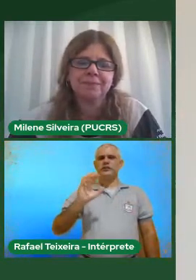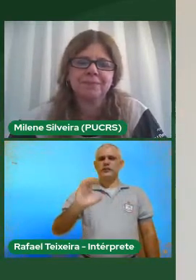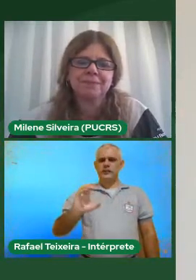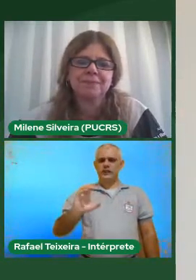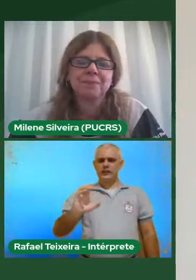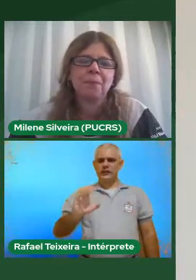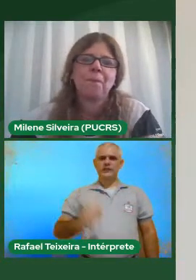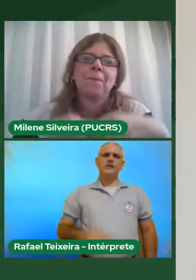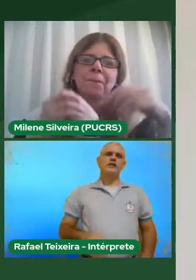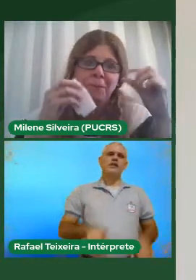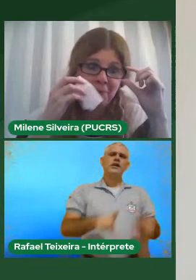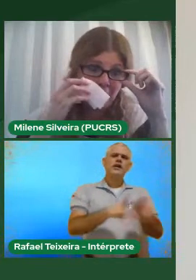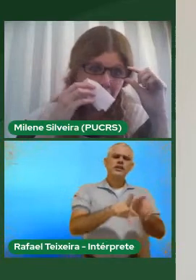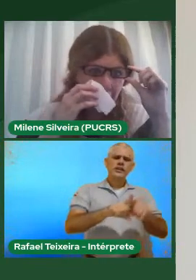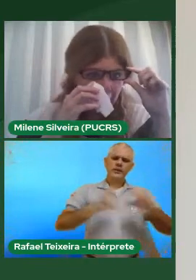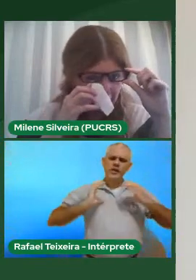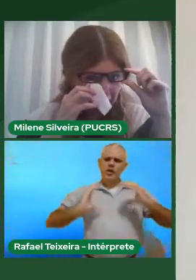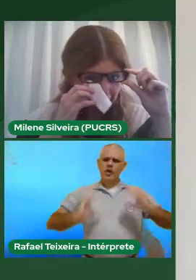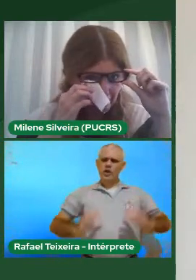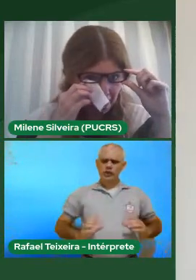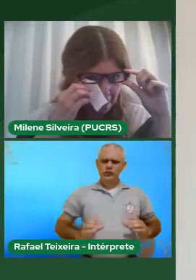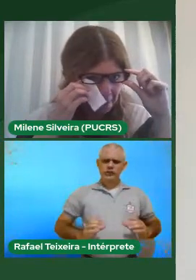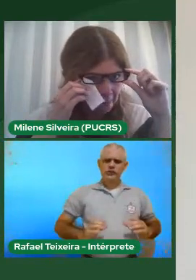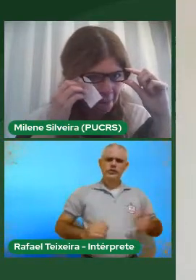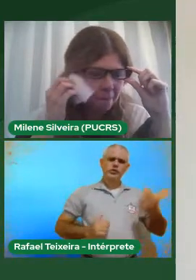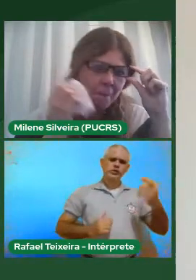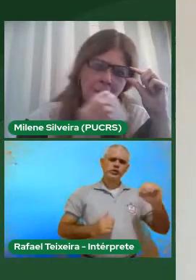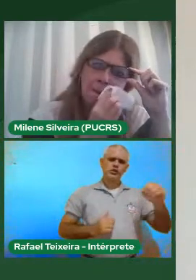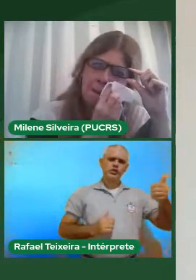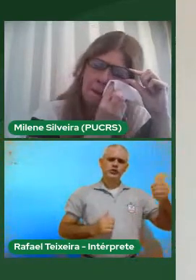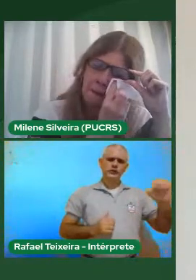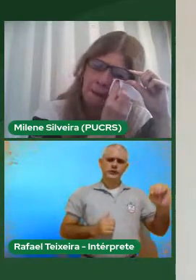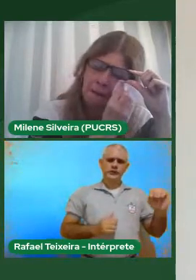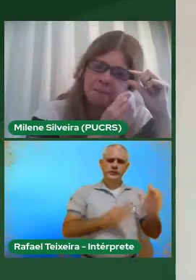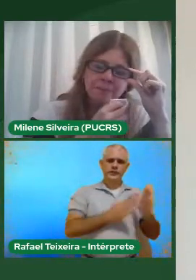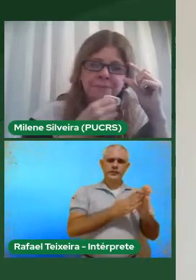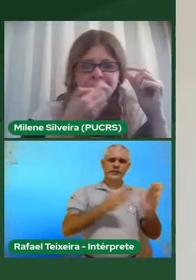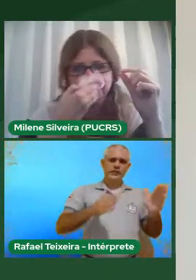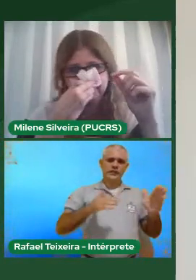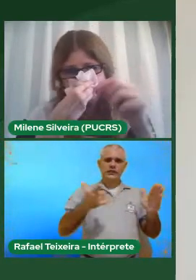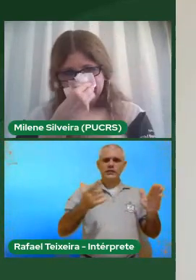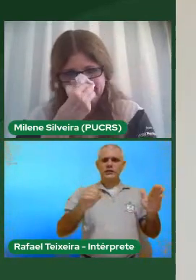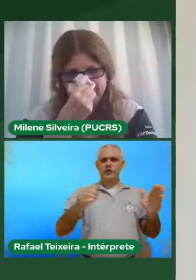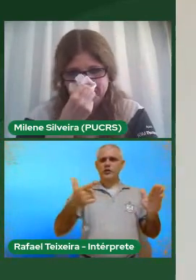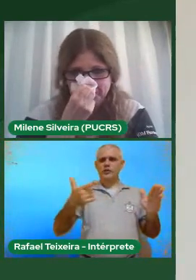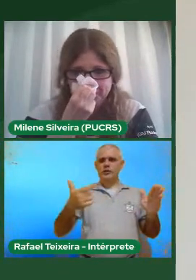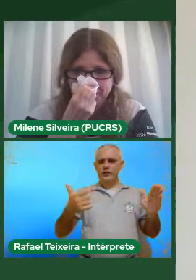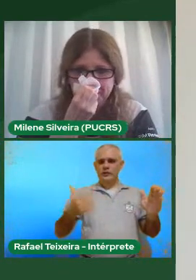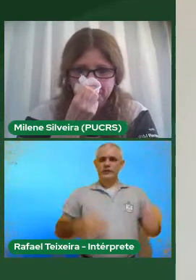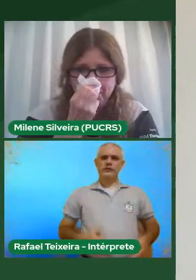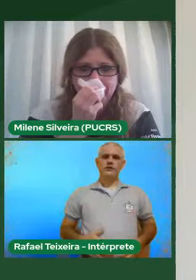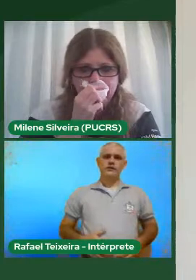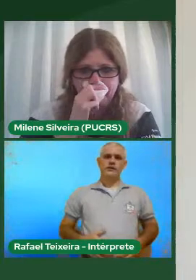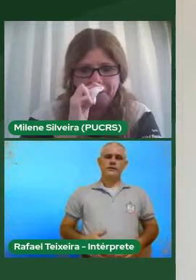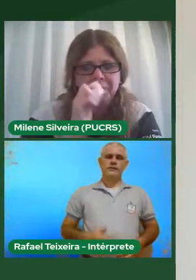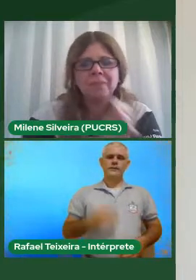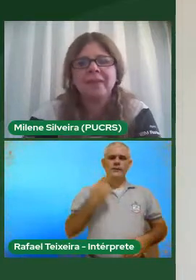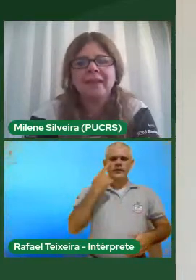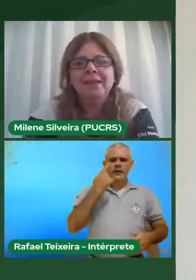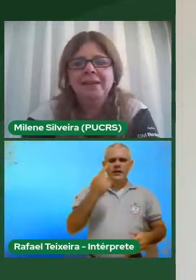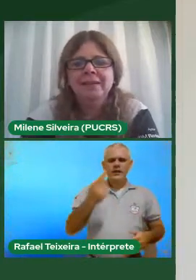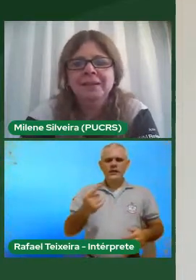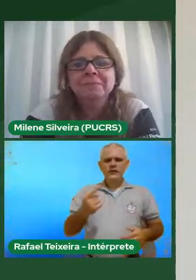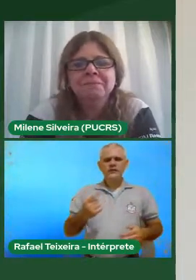CEIC de 2010 a 2012. Desde 2017, tem exercido posto consultivo na CEIC, colaborando com toda